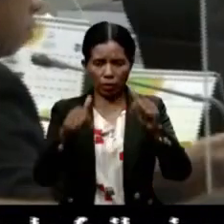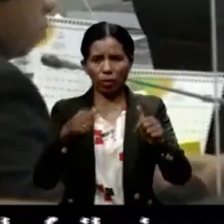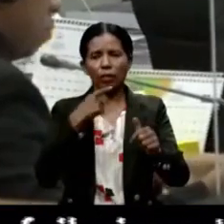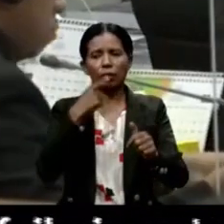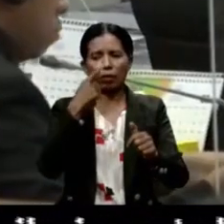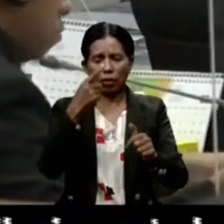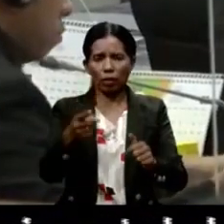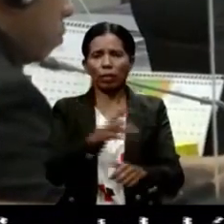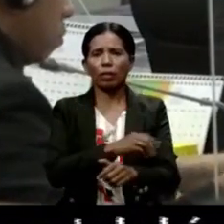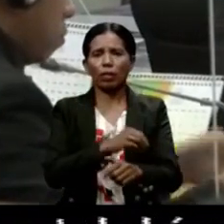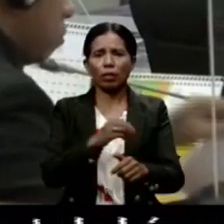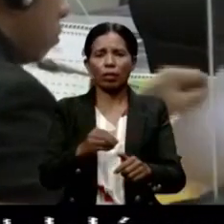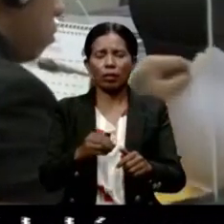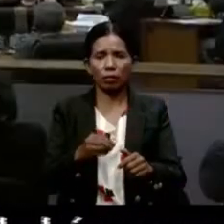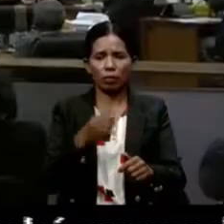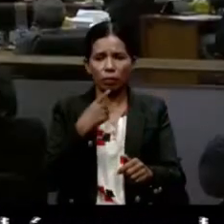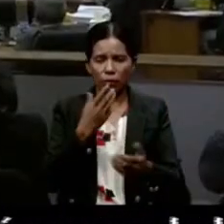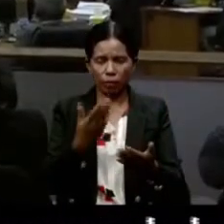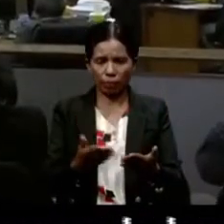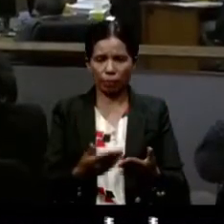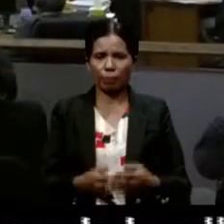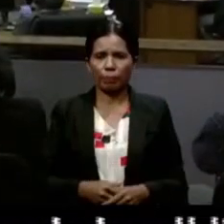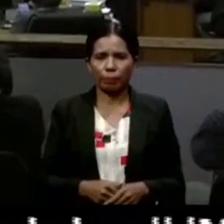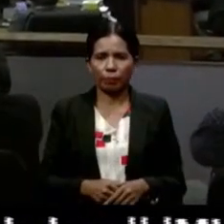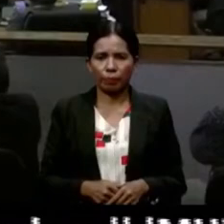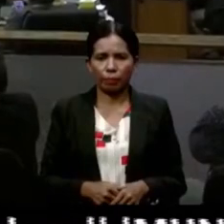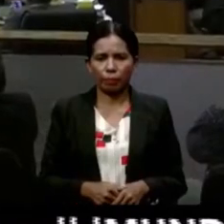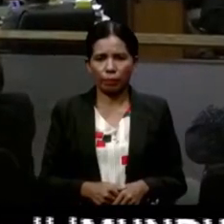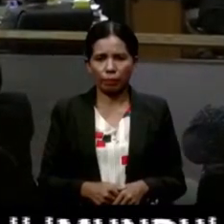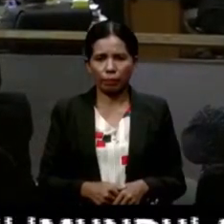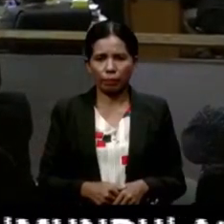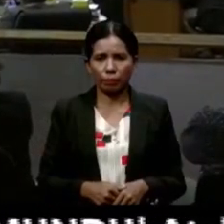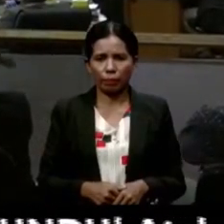considera sistema de saúde colapso. Adriano Verdial, Zé Miro Santos, GMN.